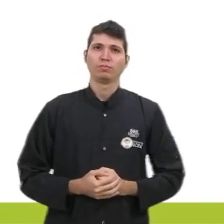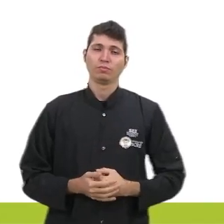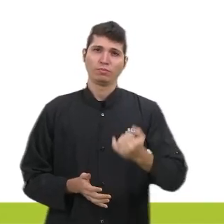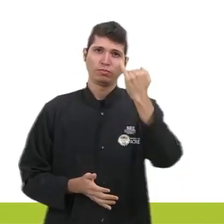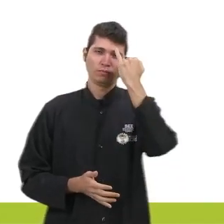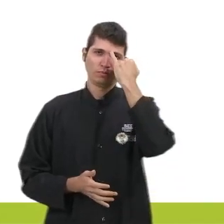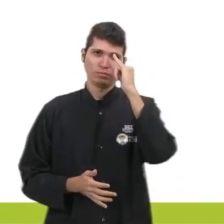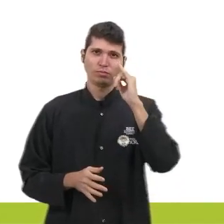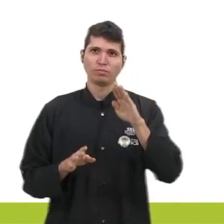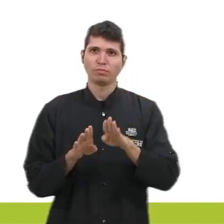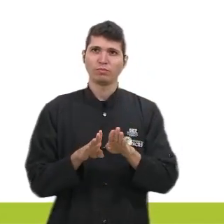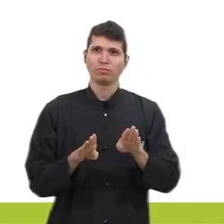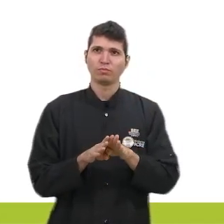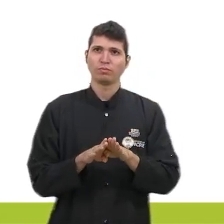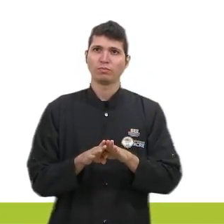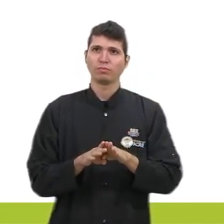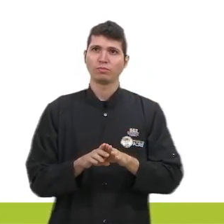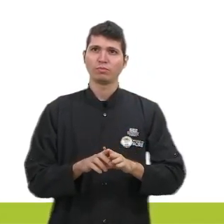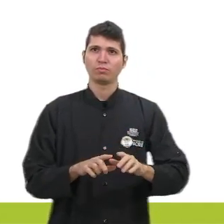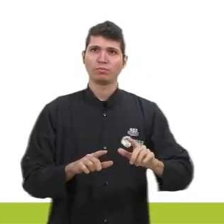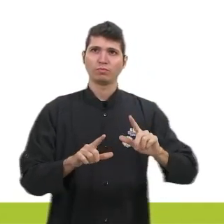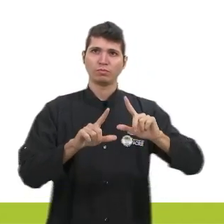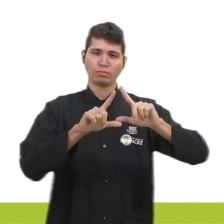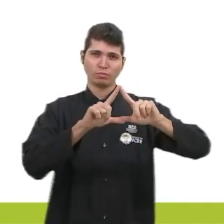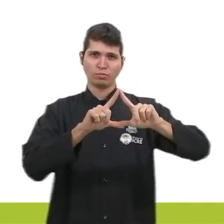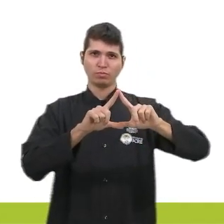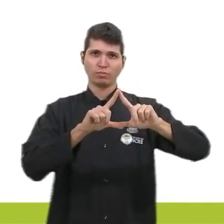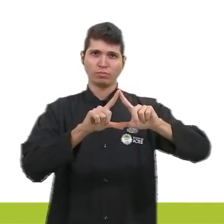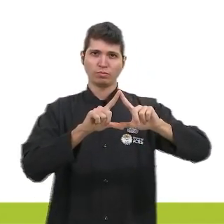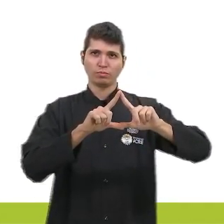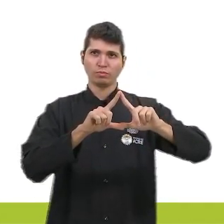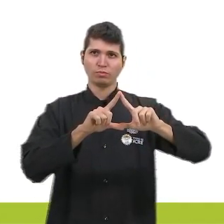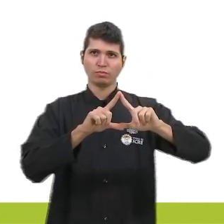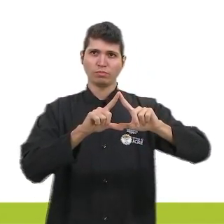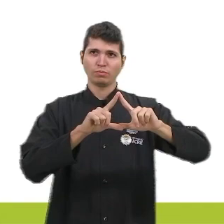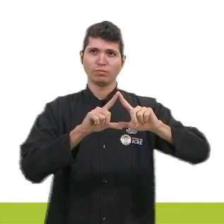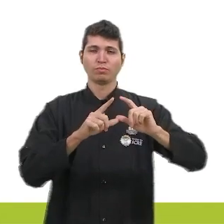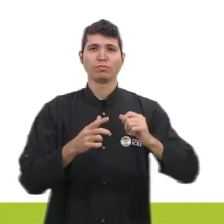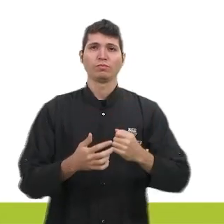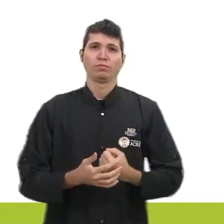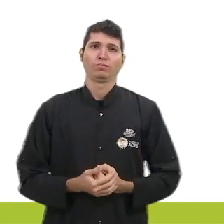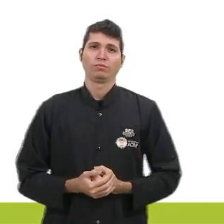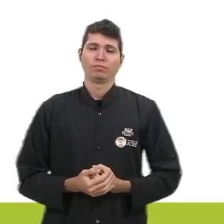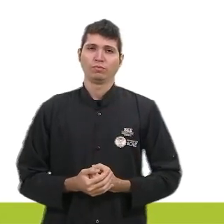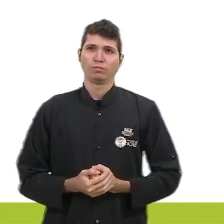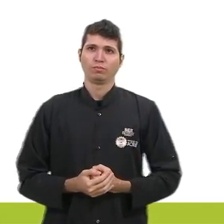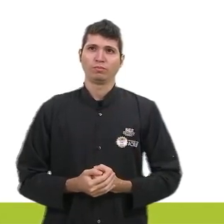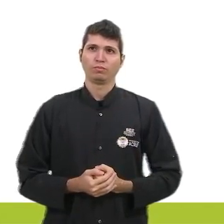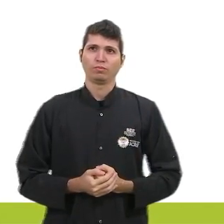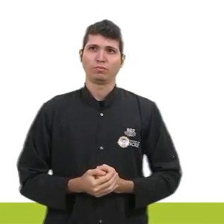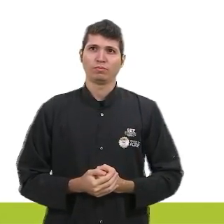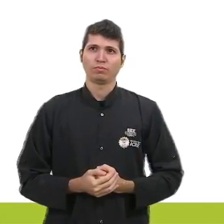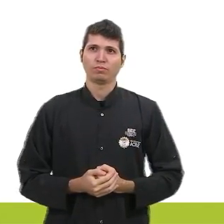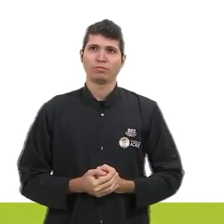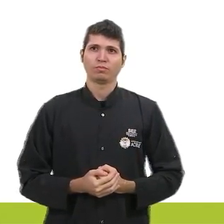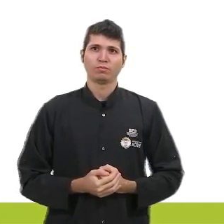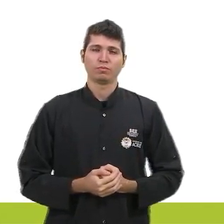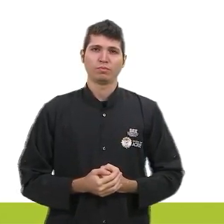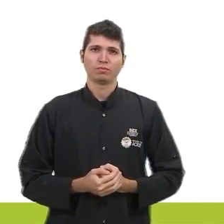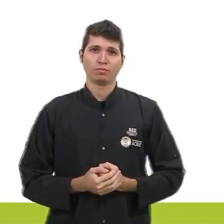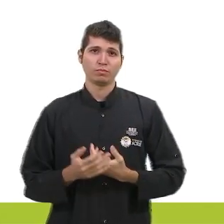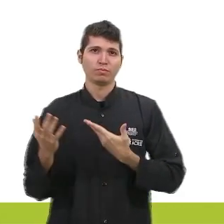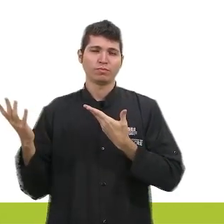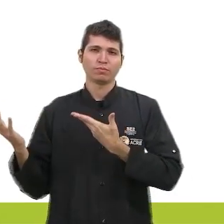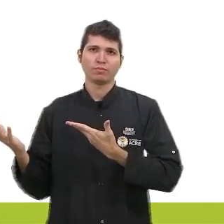do discriminante delta, né? Que é bem usado para a fórmula de Bhaskara, tá bom? A gente tem a relação aqui da fórmula de Bhaskara.